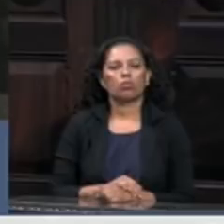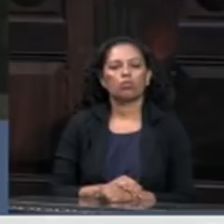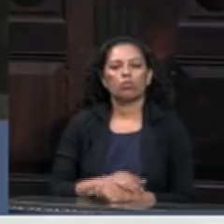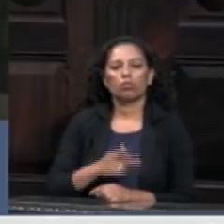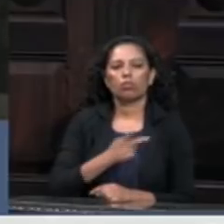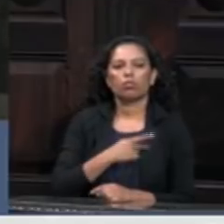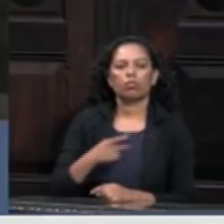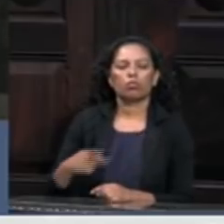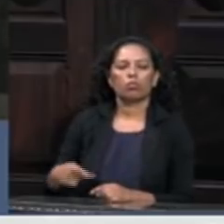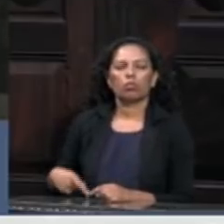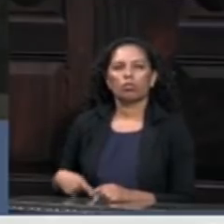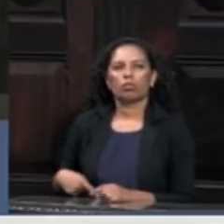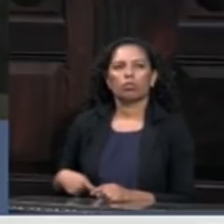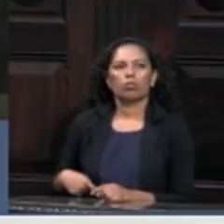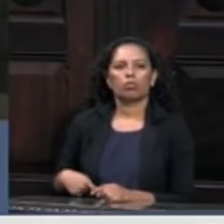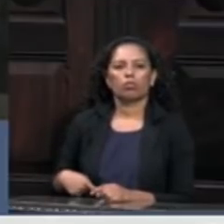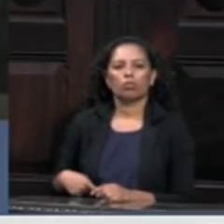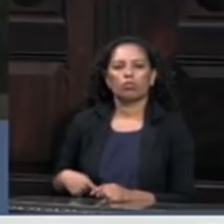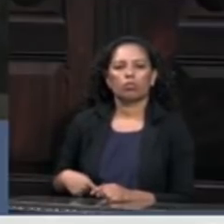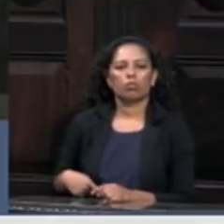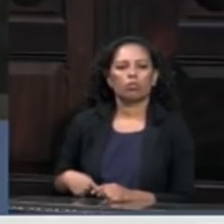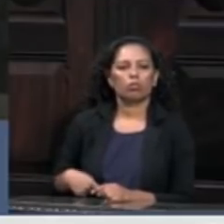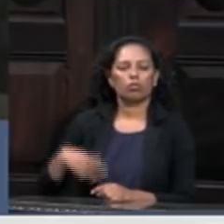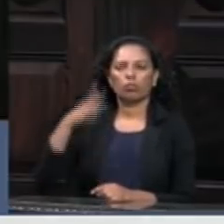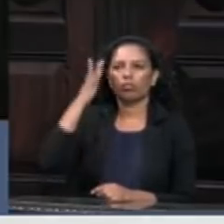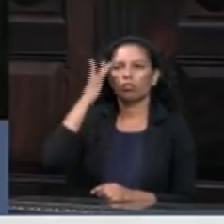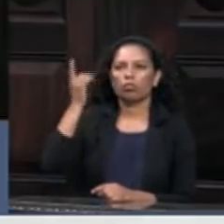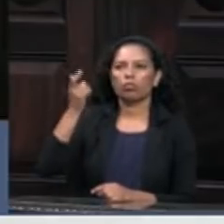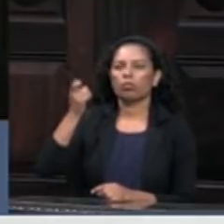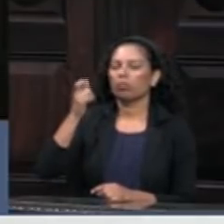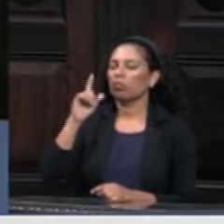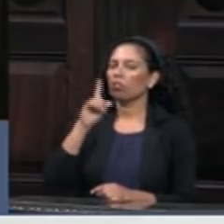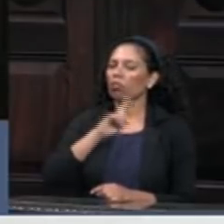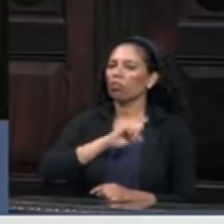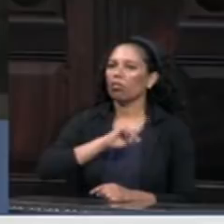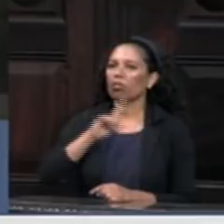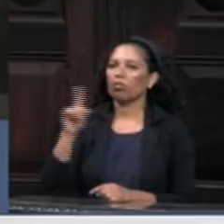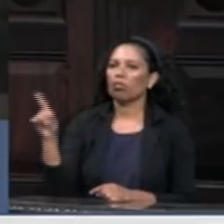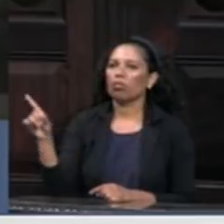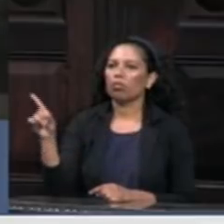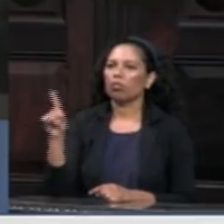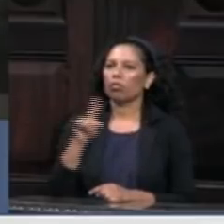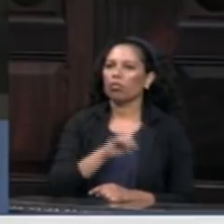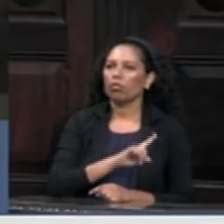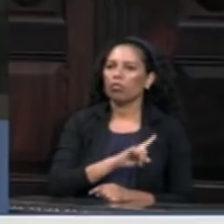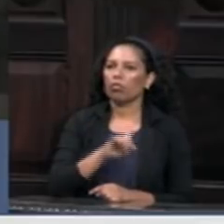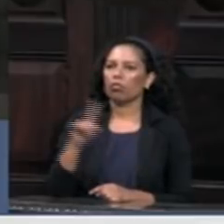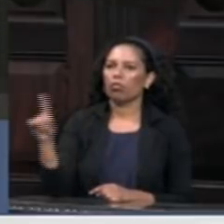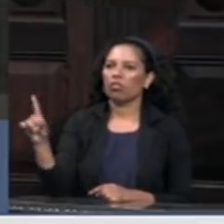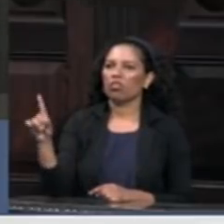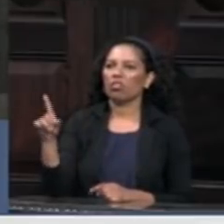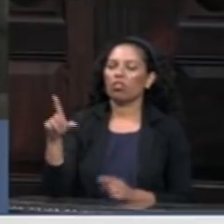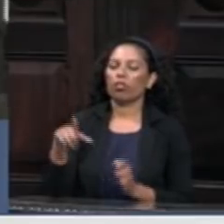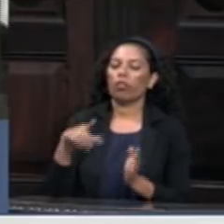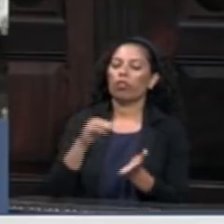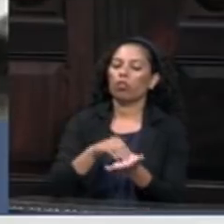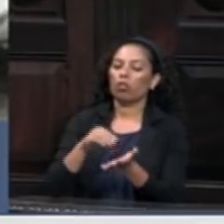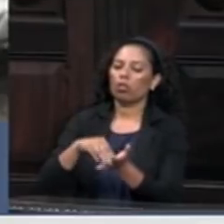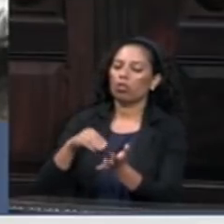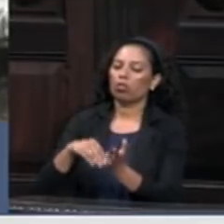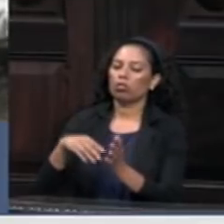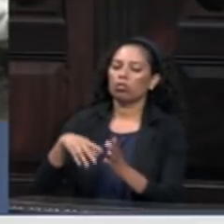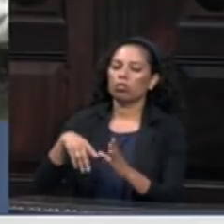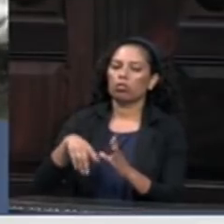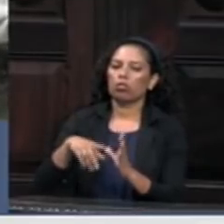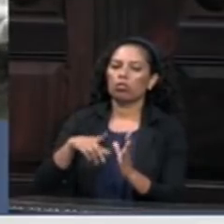Presidente, então está acordado que amanhã Não, votaremos... Não, falta um destaque, do deputado